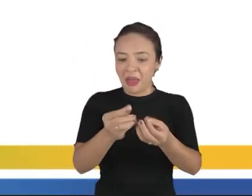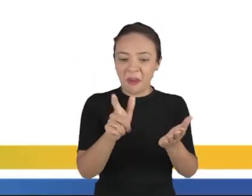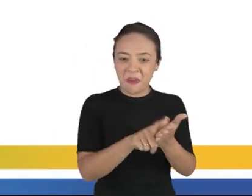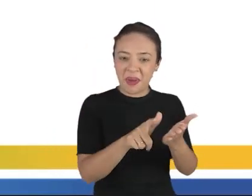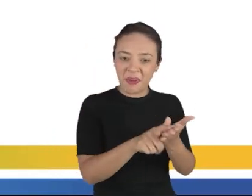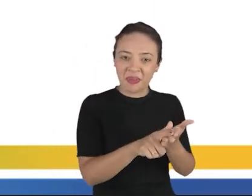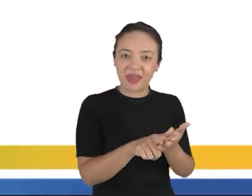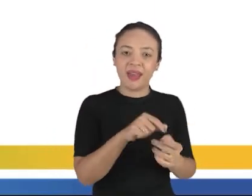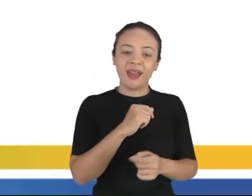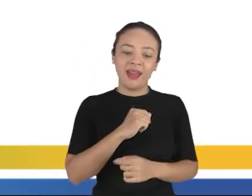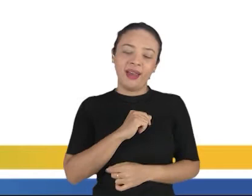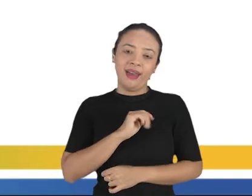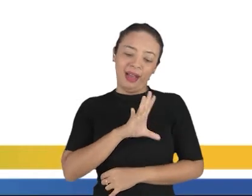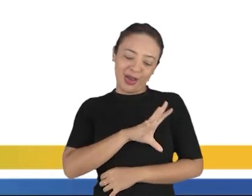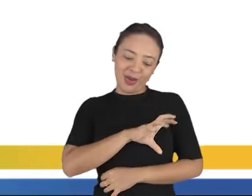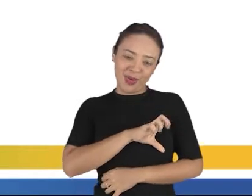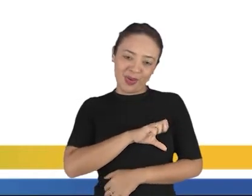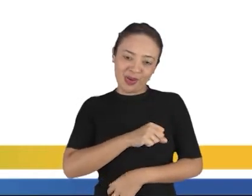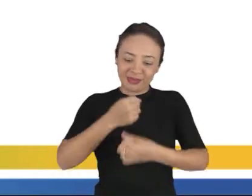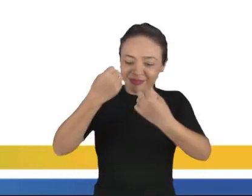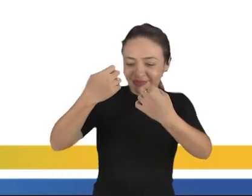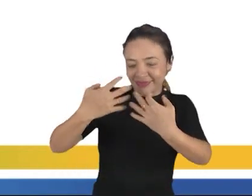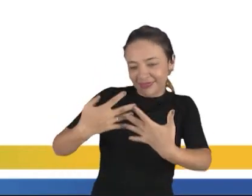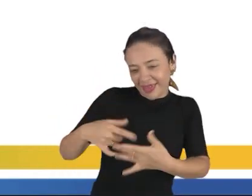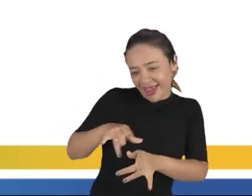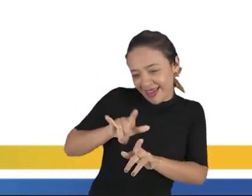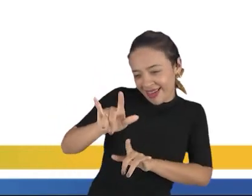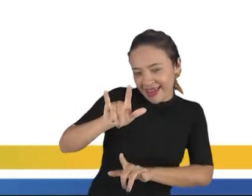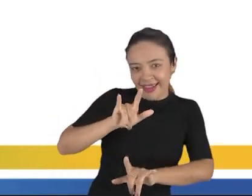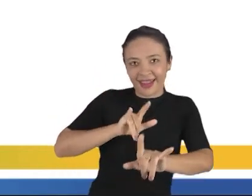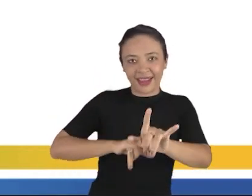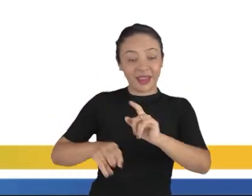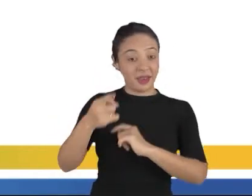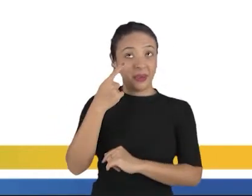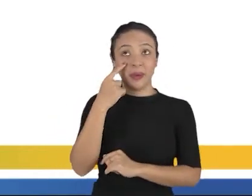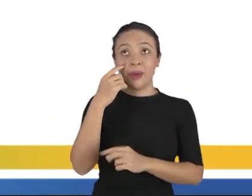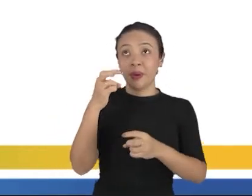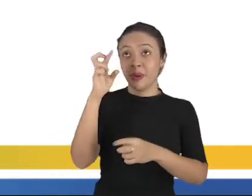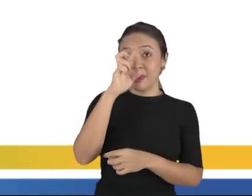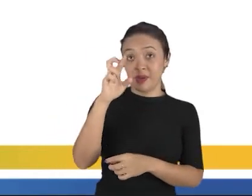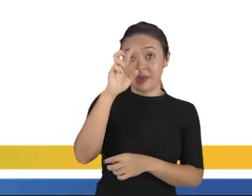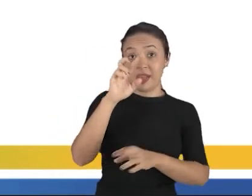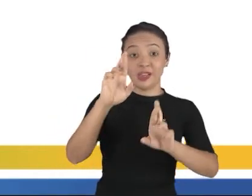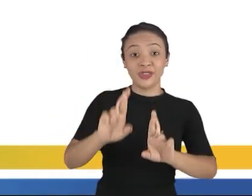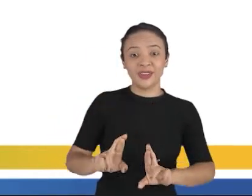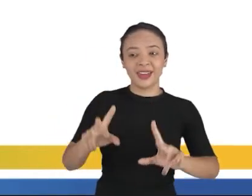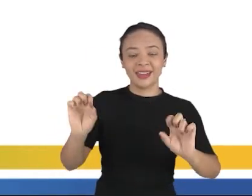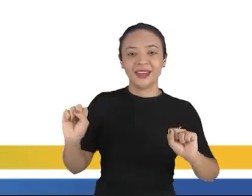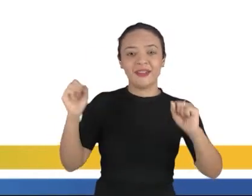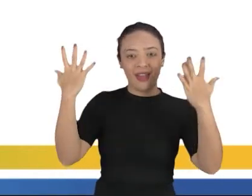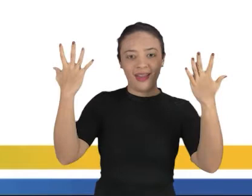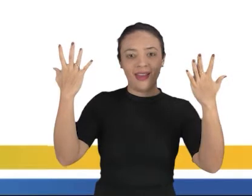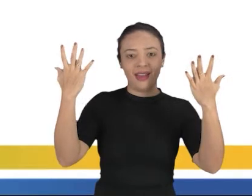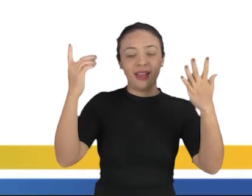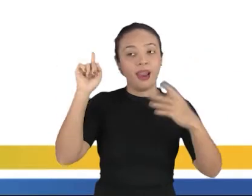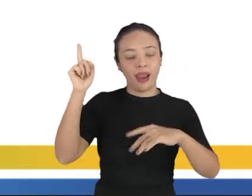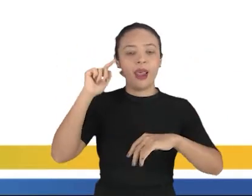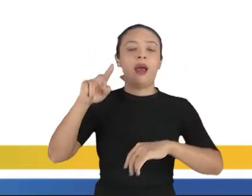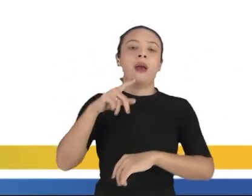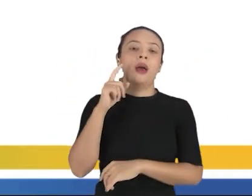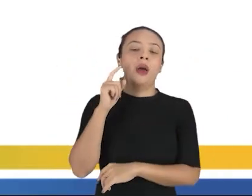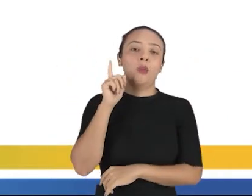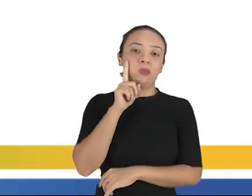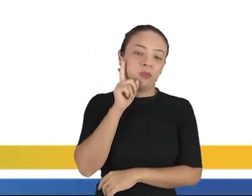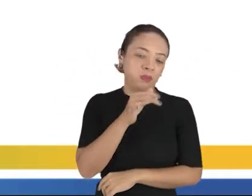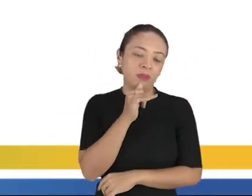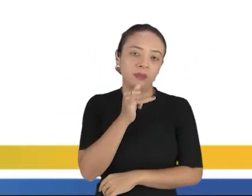declarar para a pessoa amada nesta data. Vocês observem na data em cima que é diferente essa celebração, né? Nos Estados Unidos, por